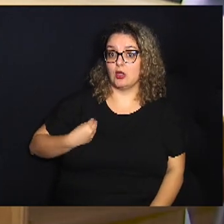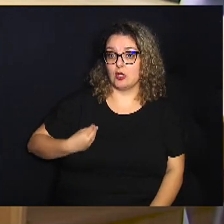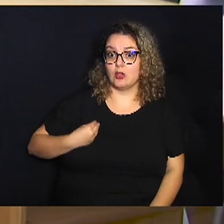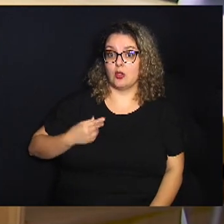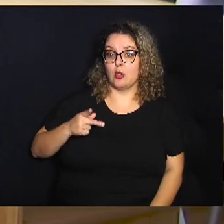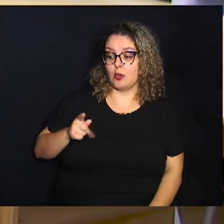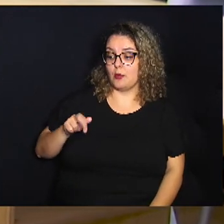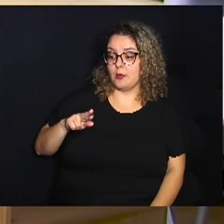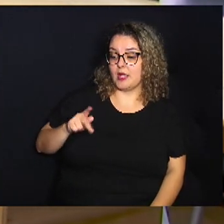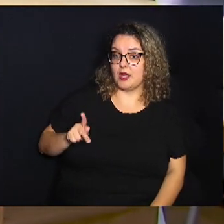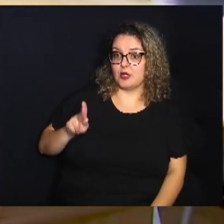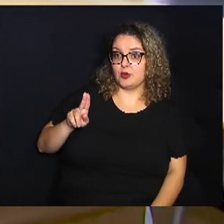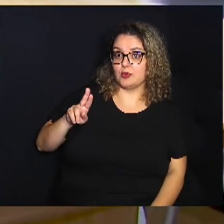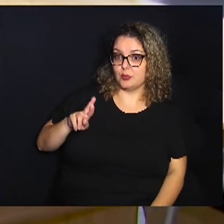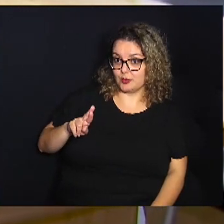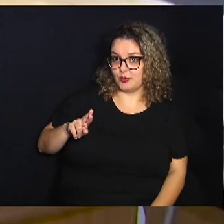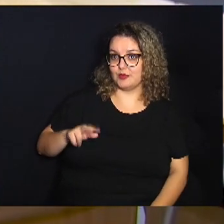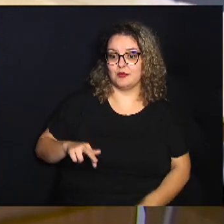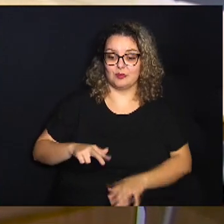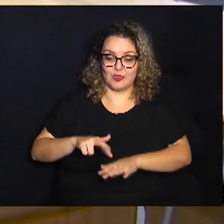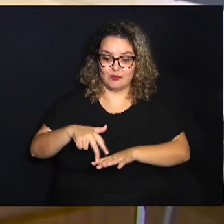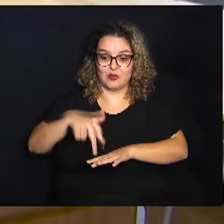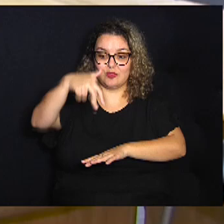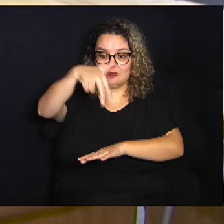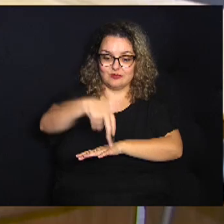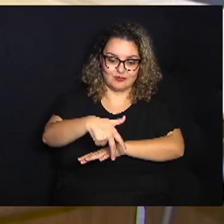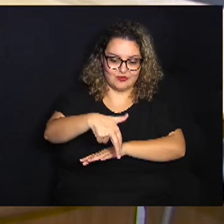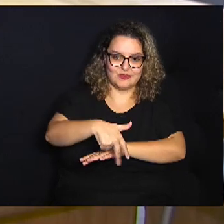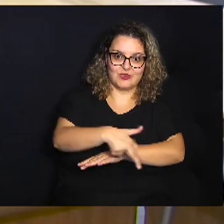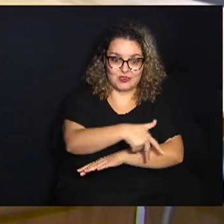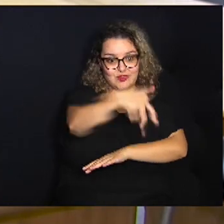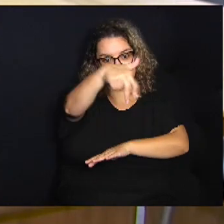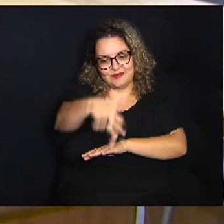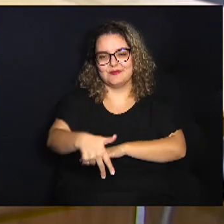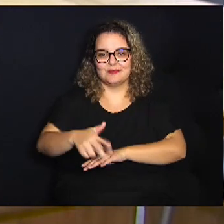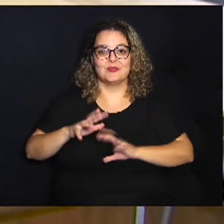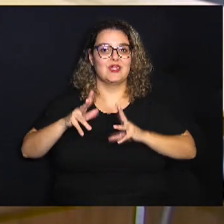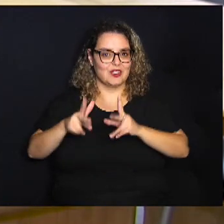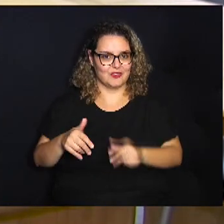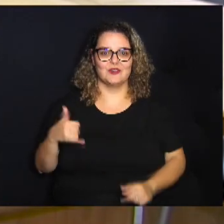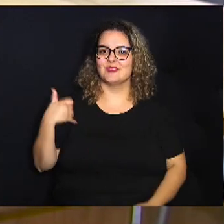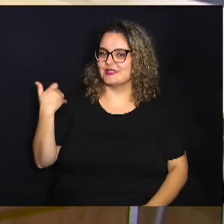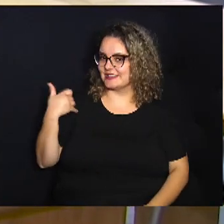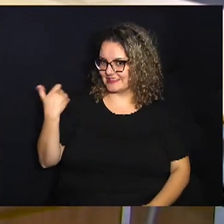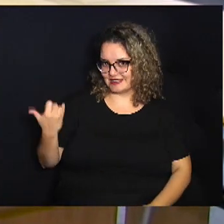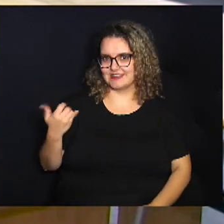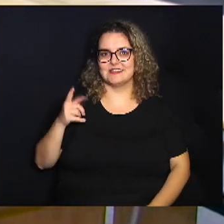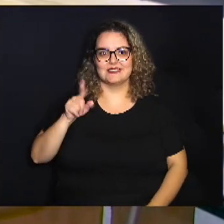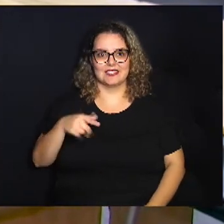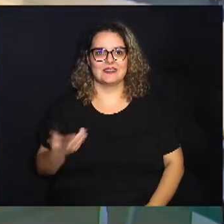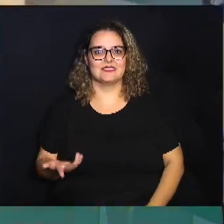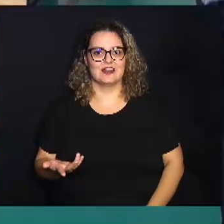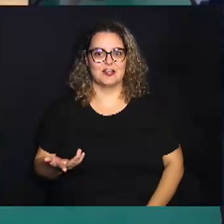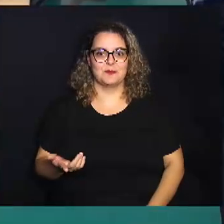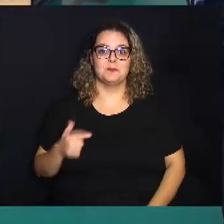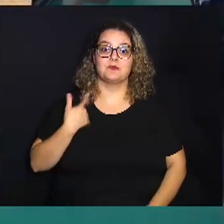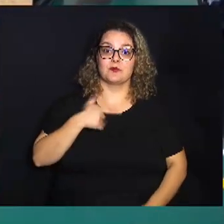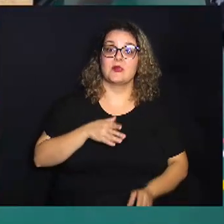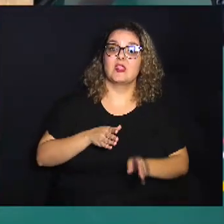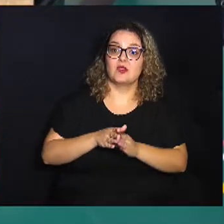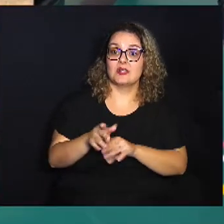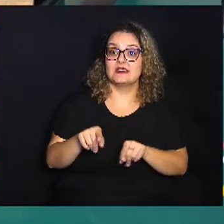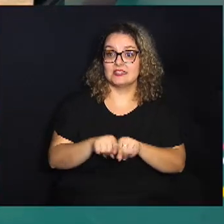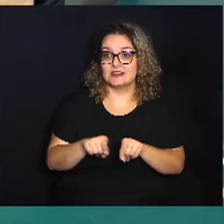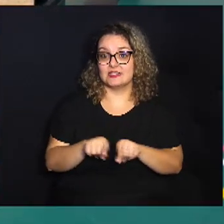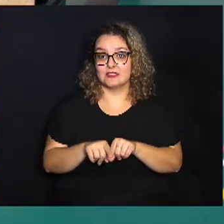no ginásio, então é voltada para todas as pessoas de todas as idades, né? E a gente recomenda também que venham